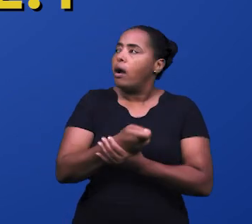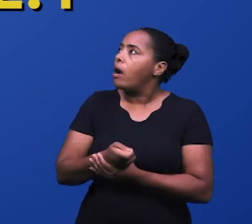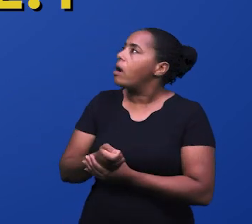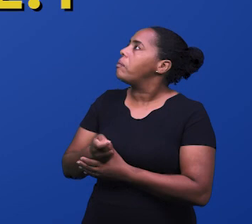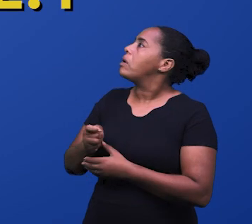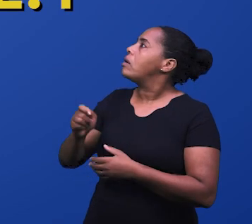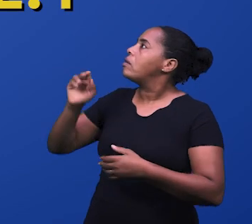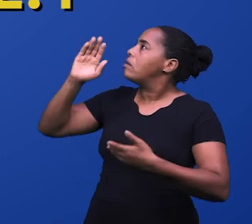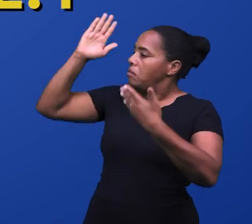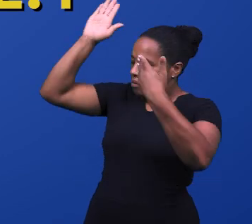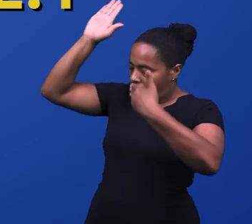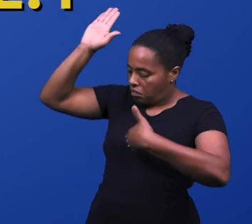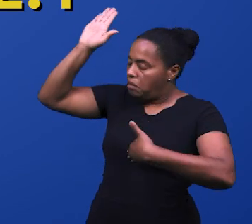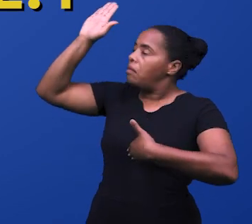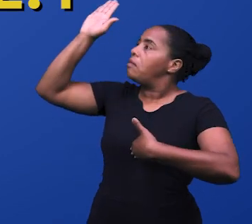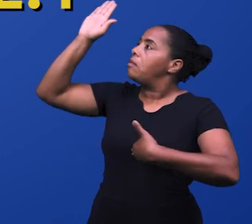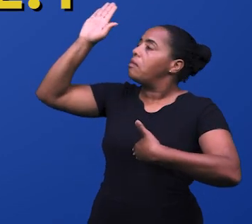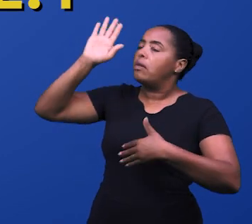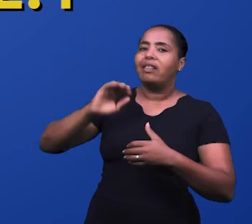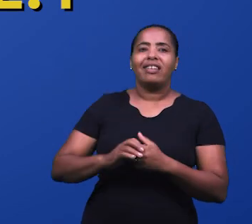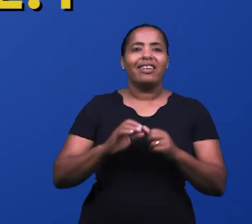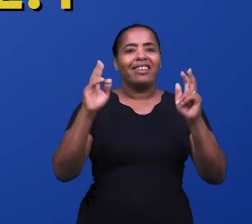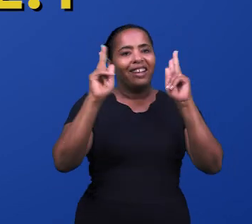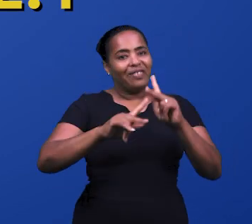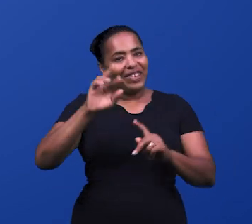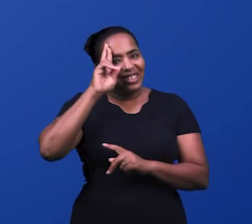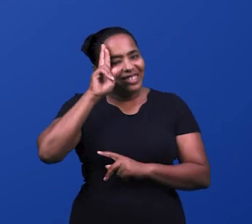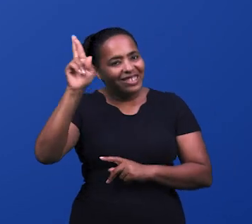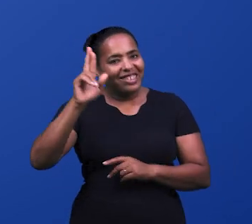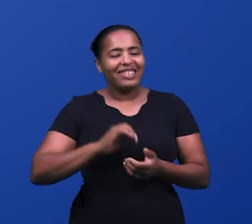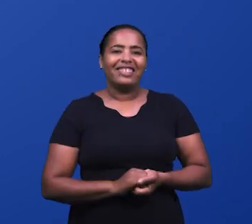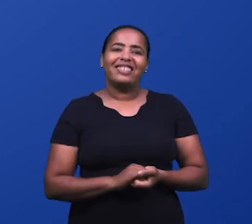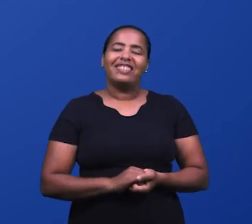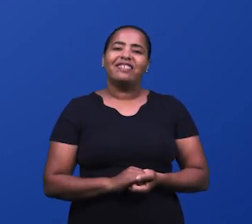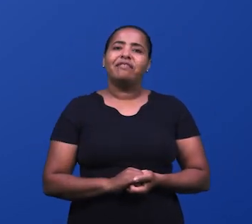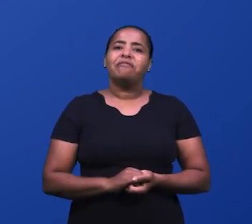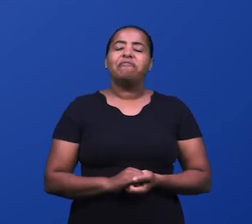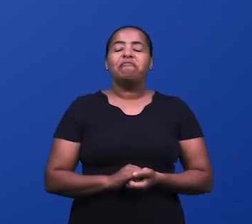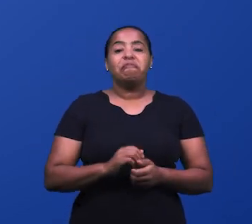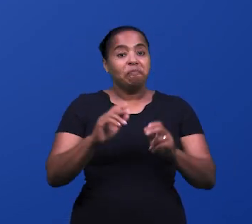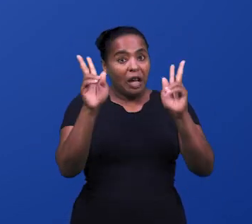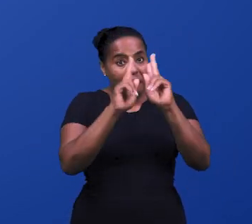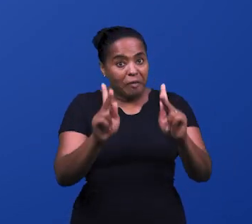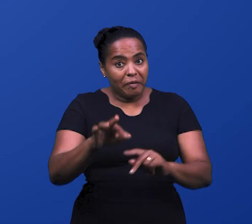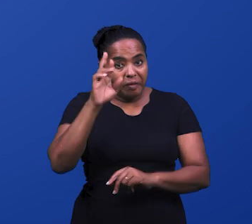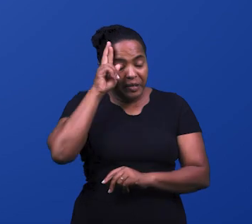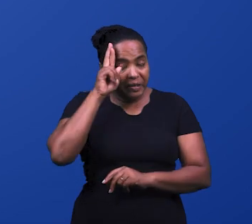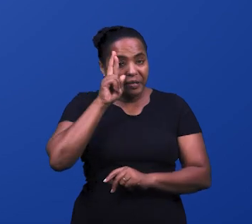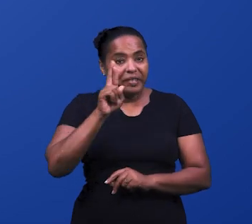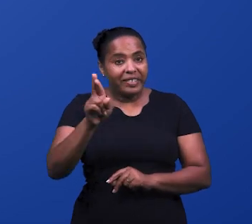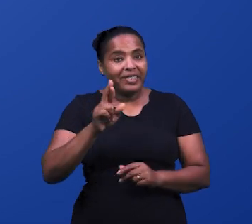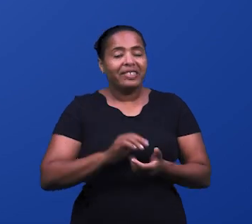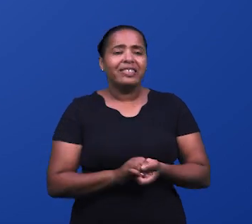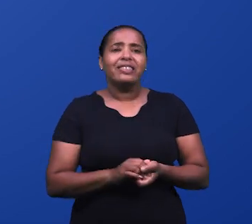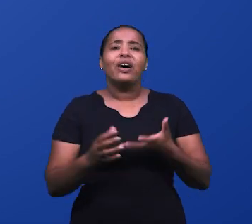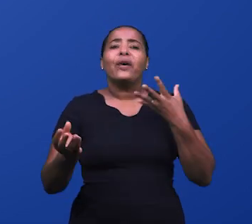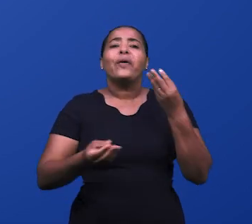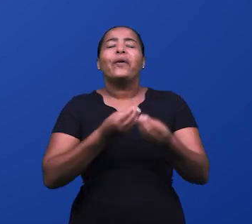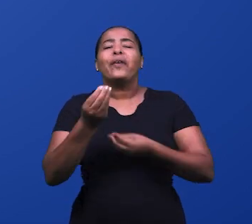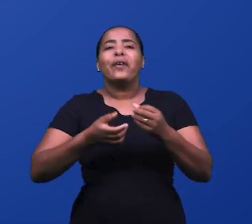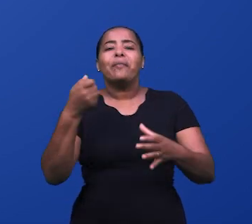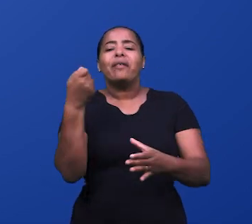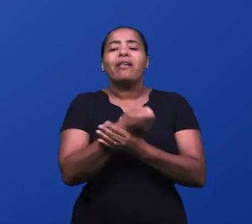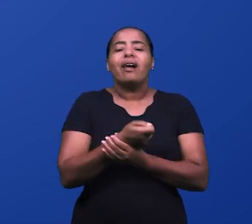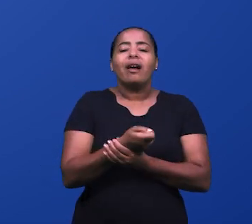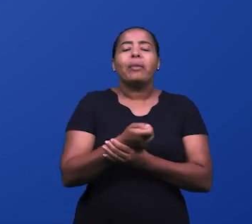eis-me aqui. A paz do Senhor, irmãos. João Henrique, a paz do Senhor Jesus. Como Abraão respondeu